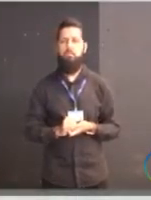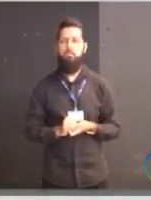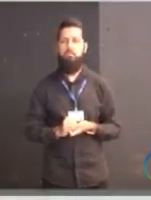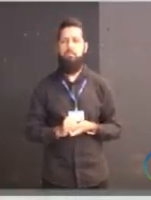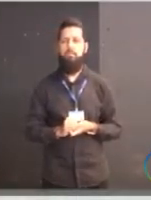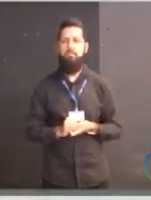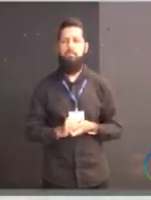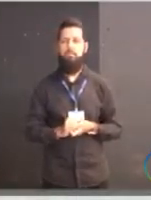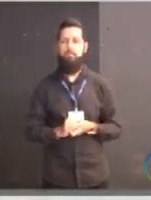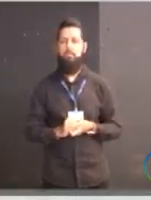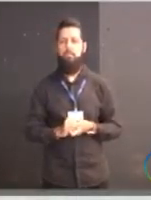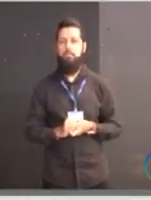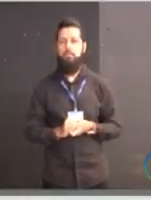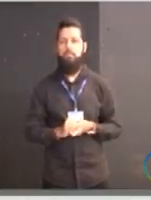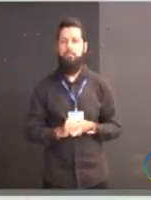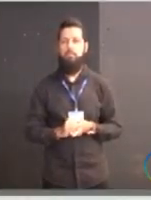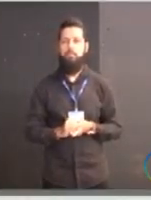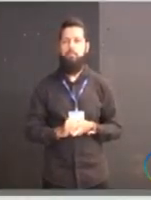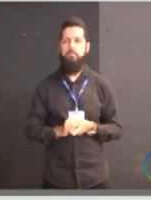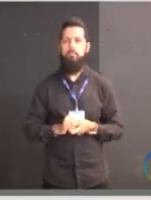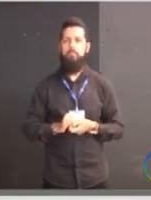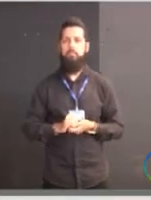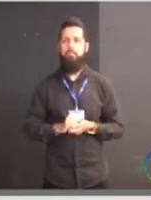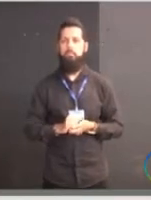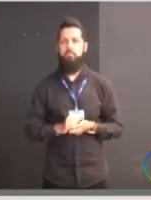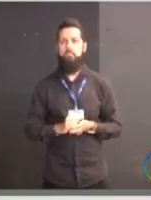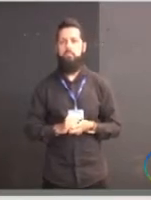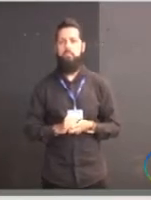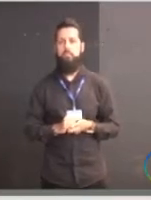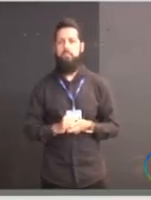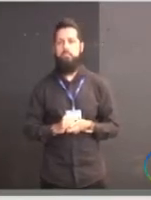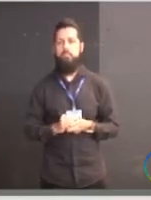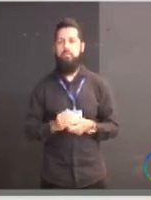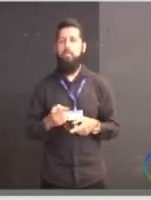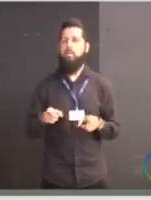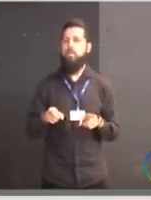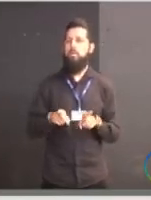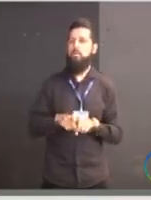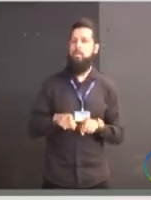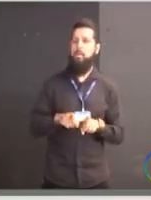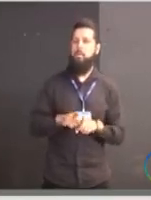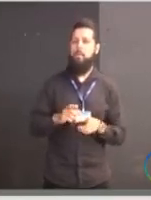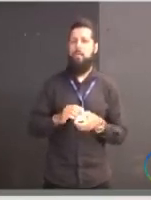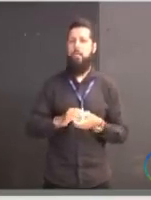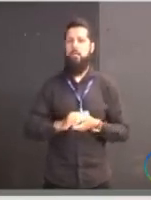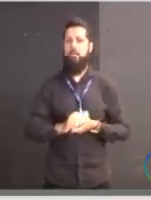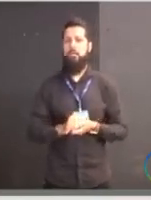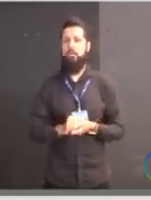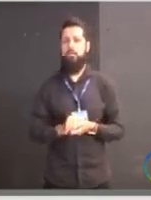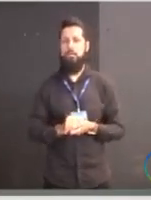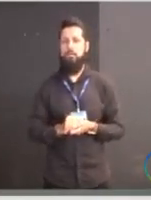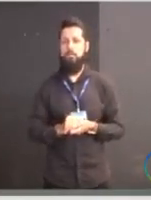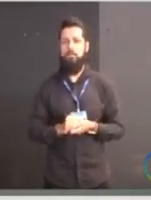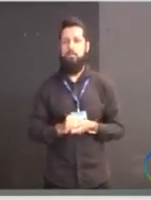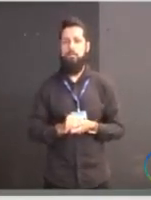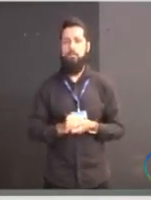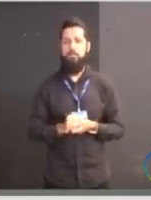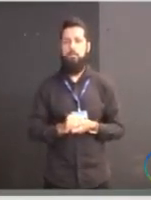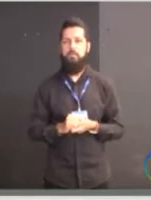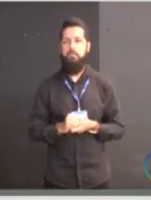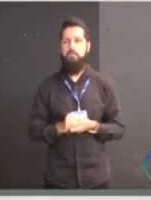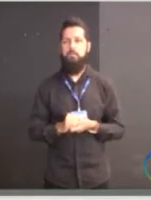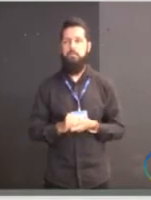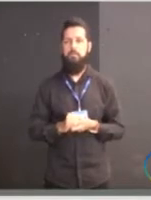não é propriamente a França, mas as Gálias antigas, né? Envolvendo inclusive a Irlanda, parte da Inglaterra e a França, né? As